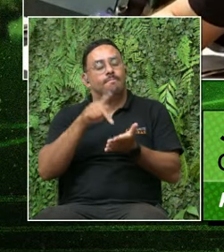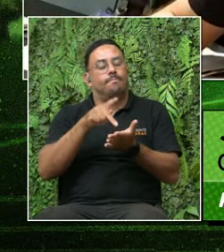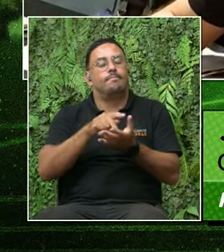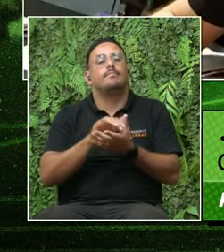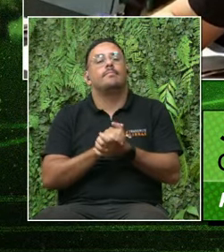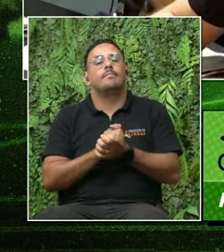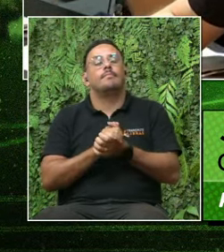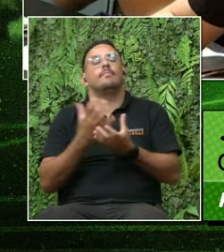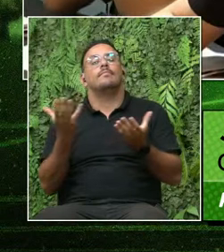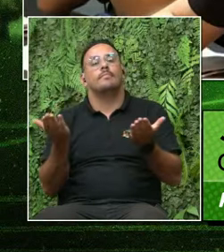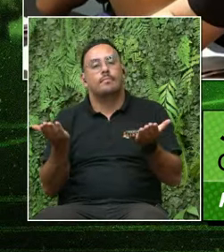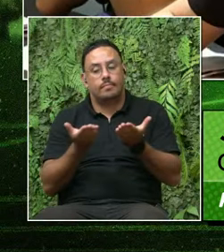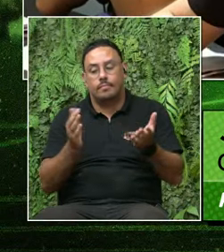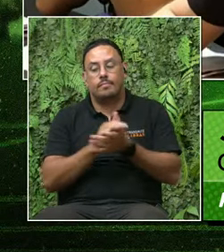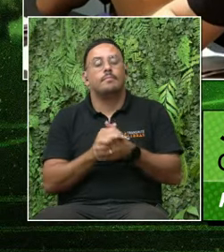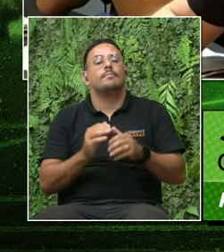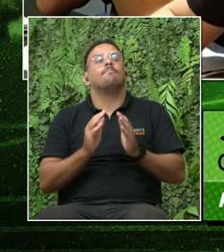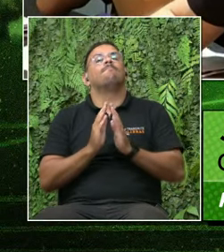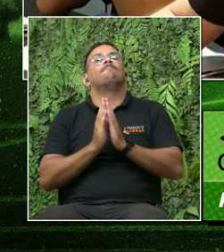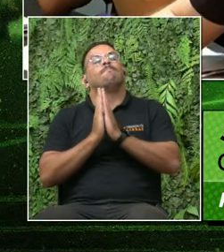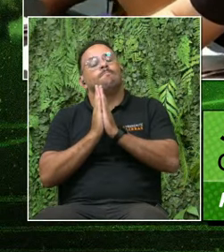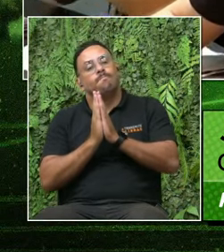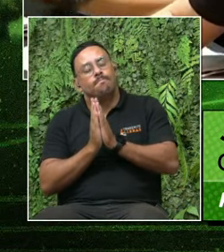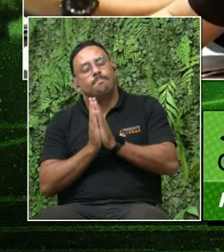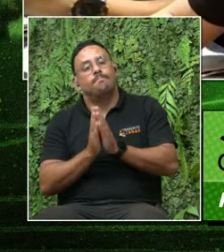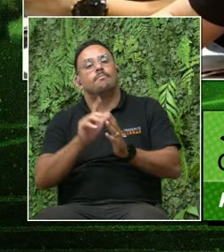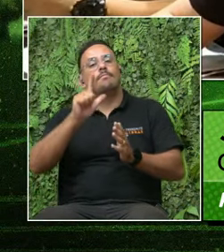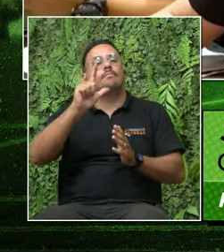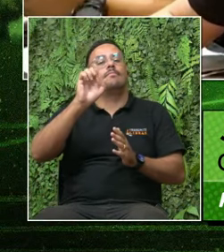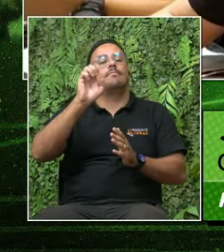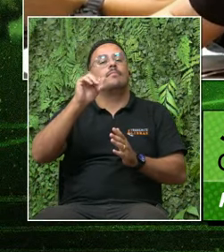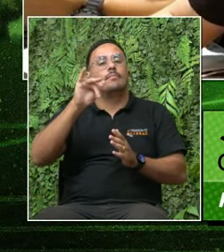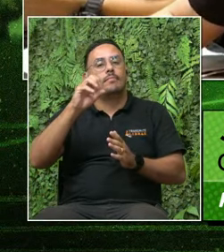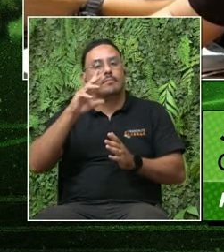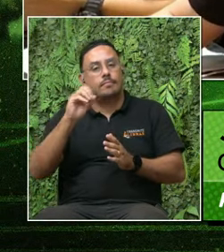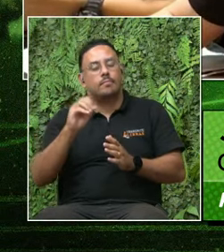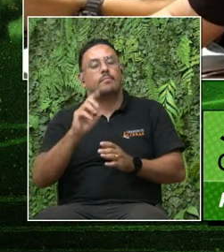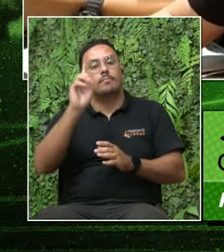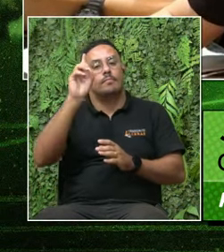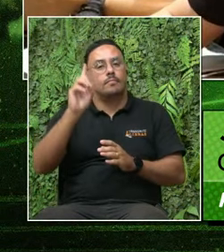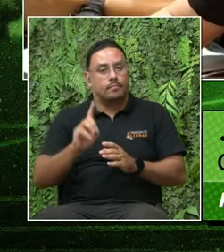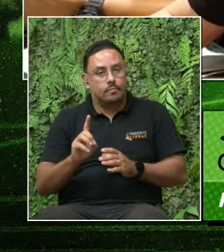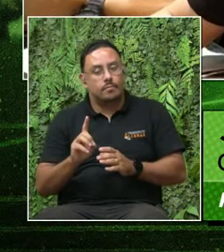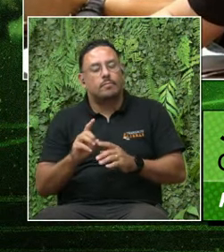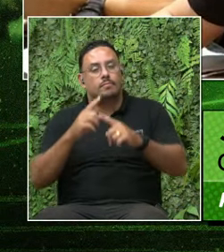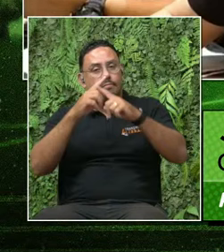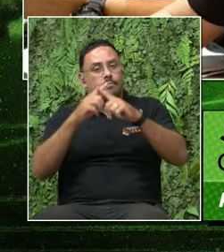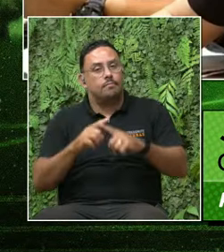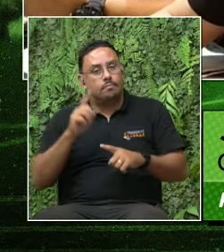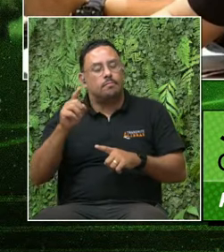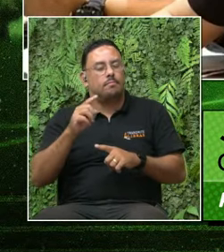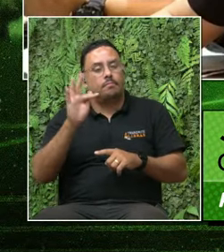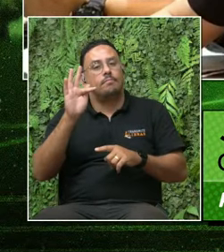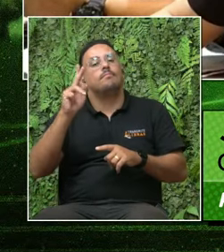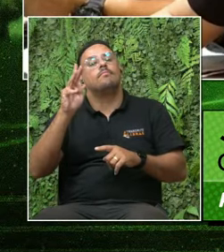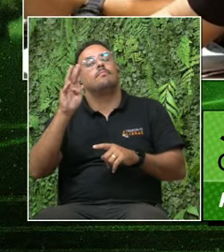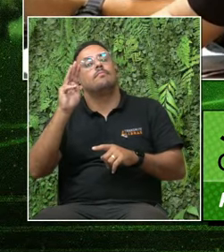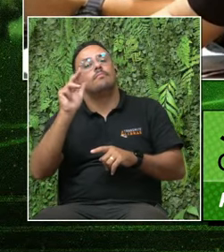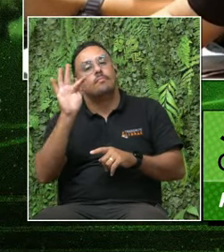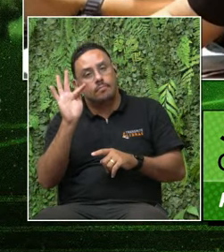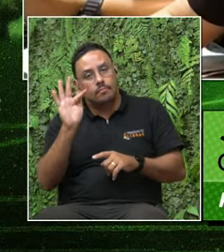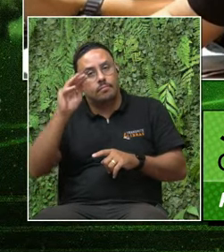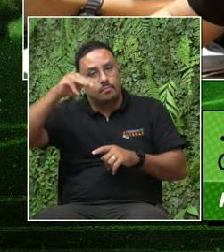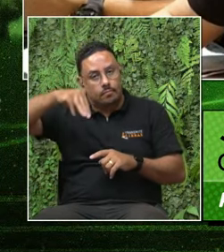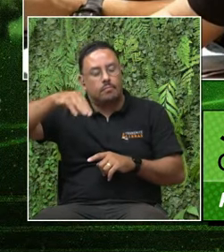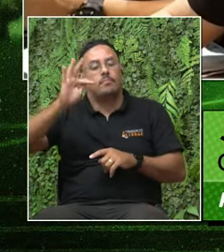mas o bon senso prevaleceu graças ao Leonardo Barbosa que é o diretor de competições da Federação Mineira de Futebol que